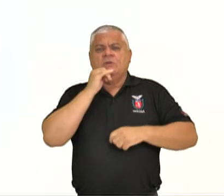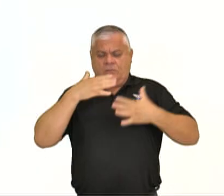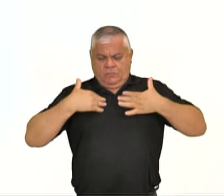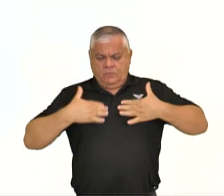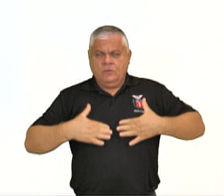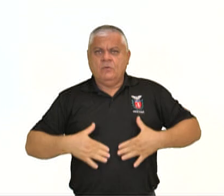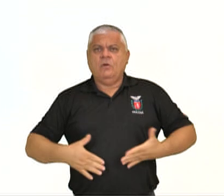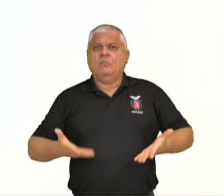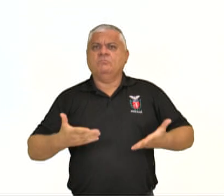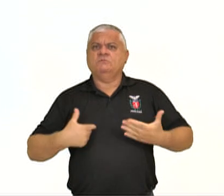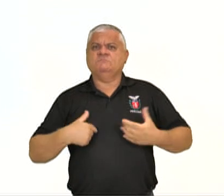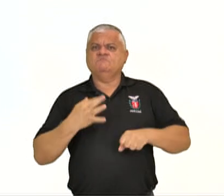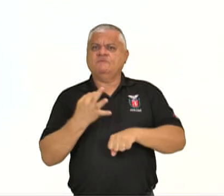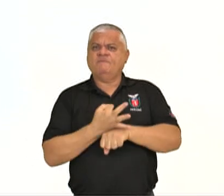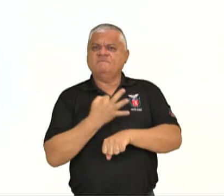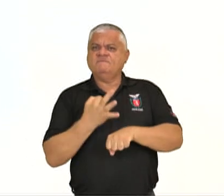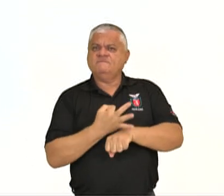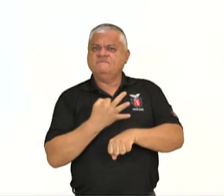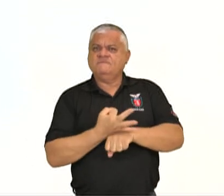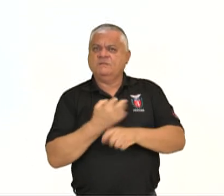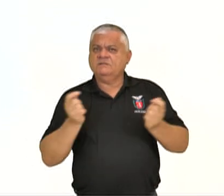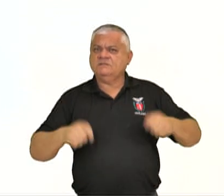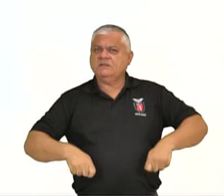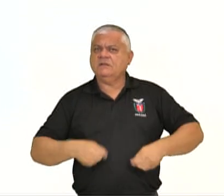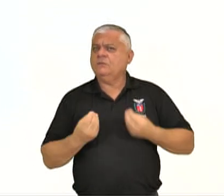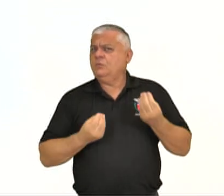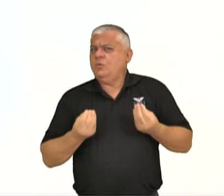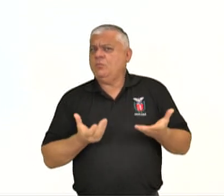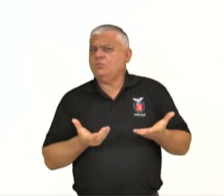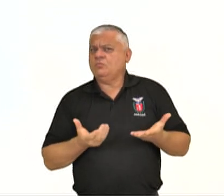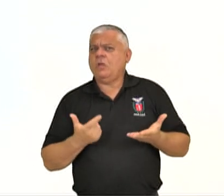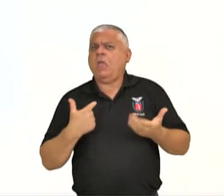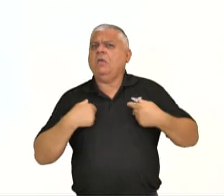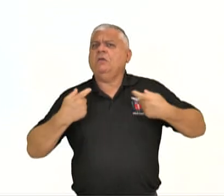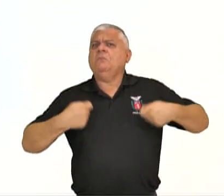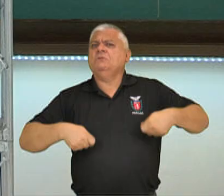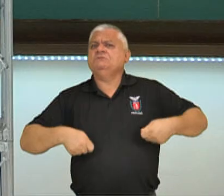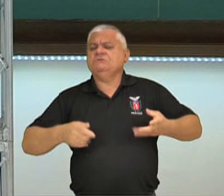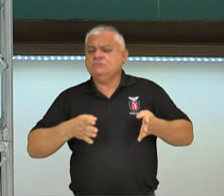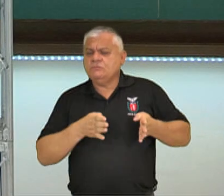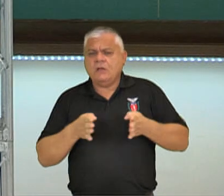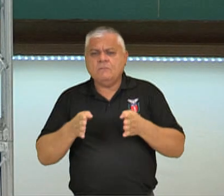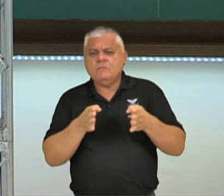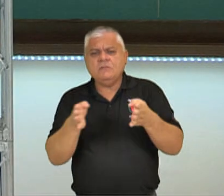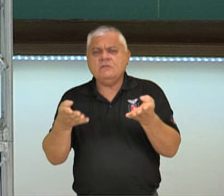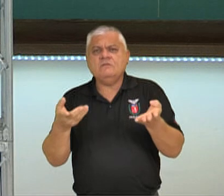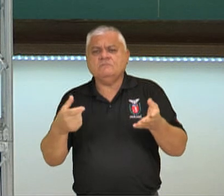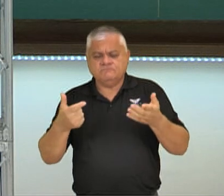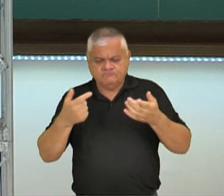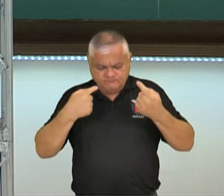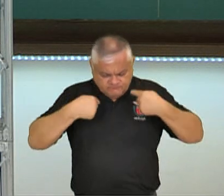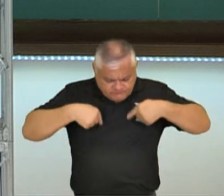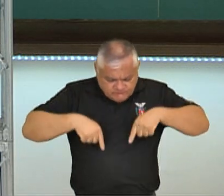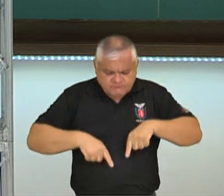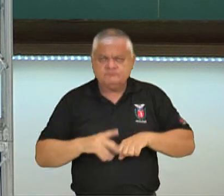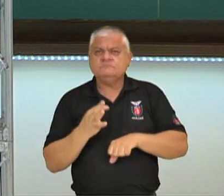corpo mais resistente, né? Qual é o caminho para eu ter esse corpo